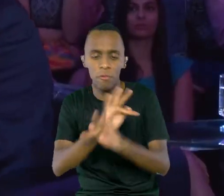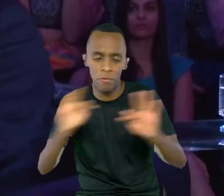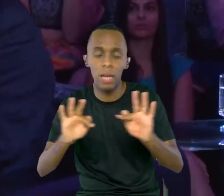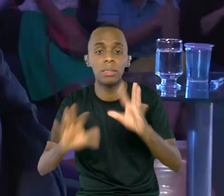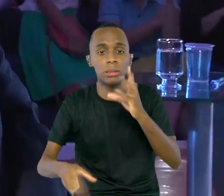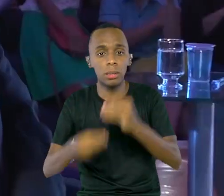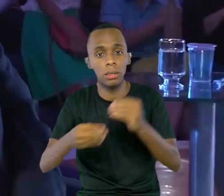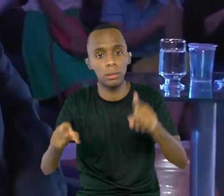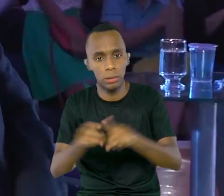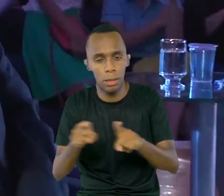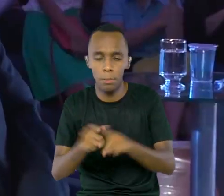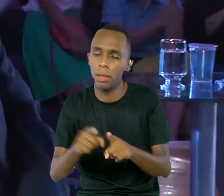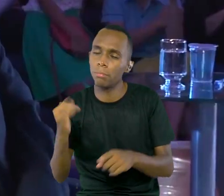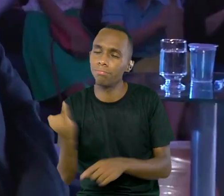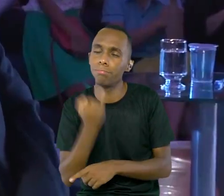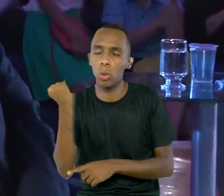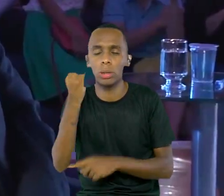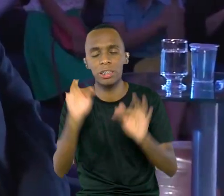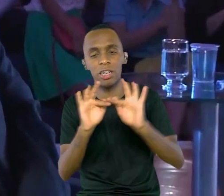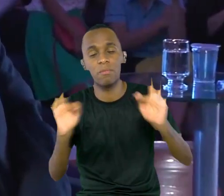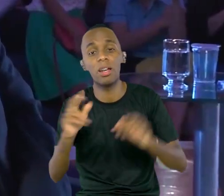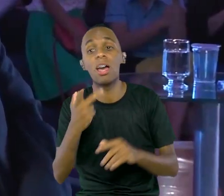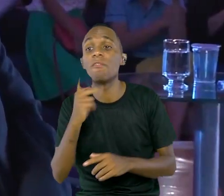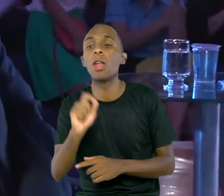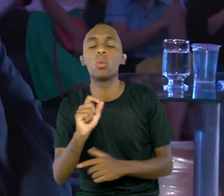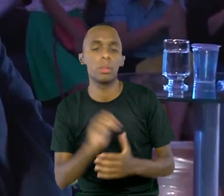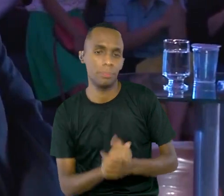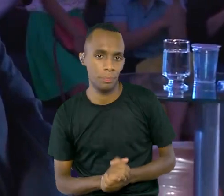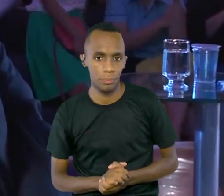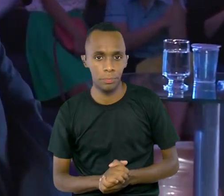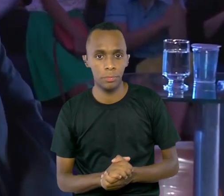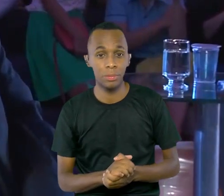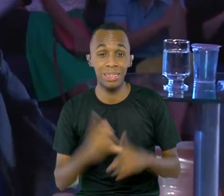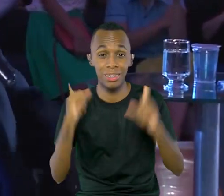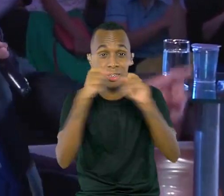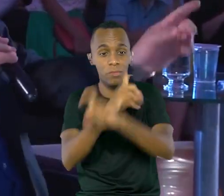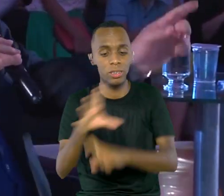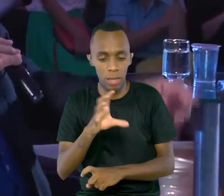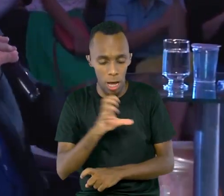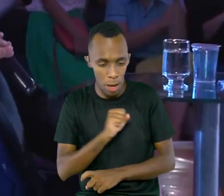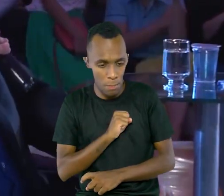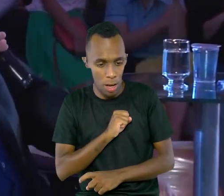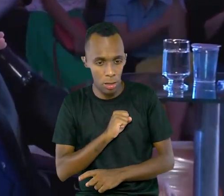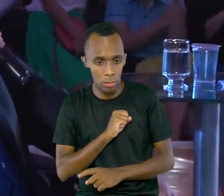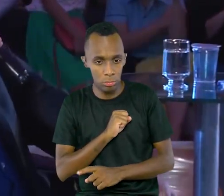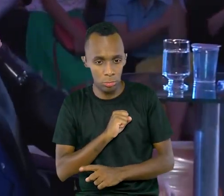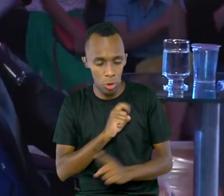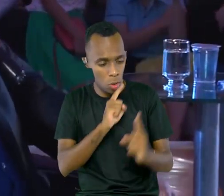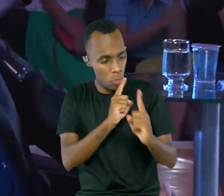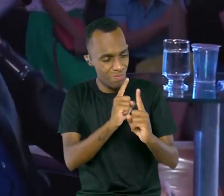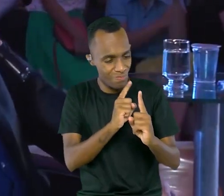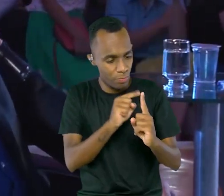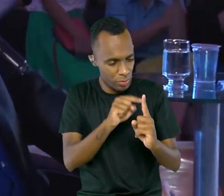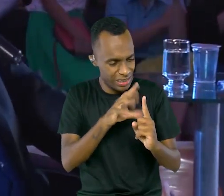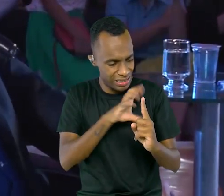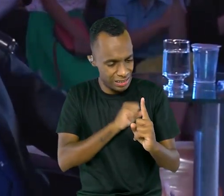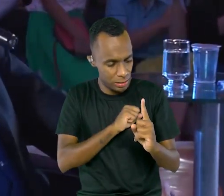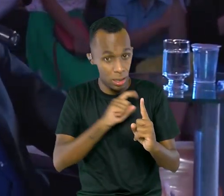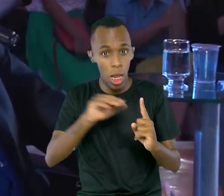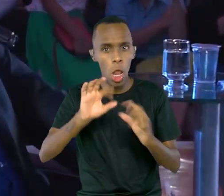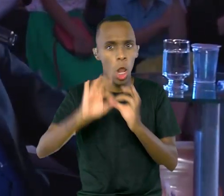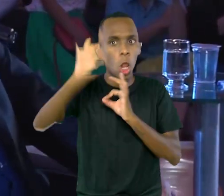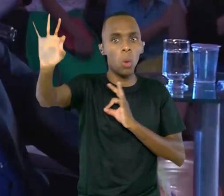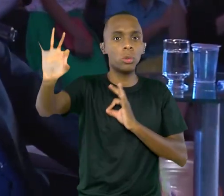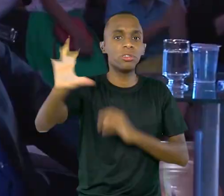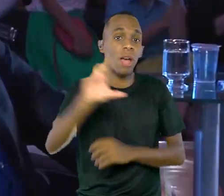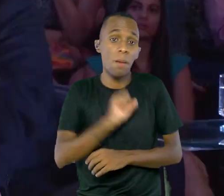tem uma frase, com ela eu concluo, que eu acho inesquecível. Ela disse um dia: difícil é amar o próximo, amar quem está